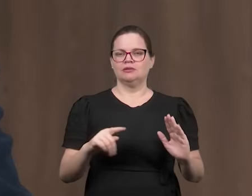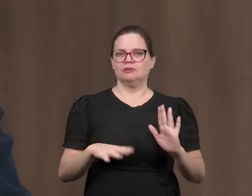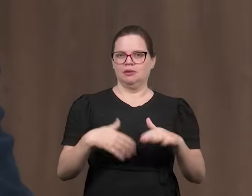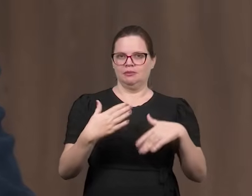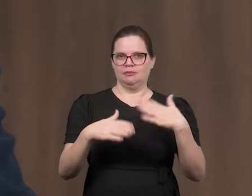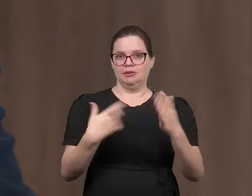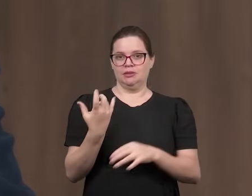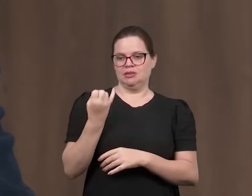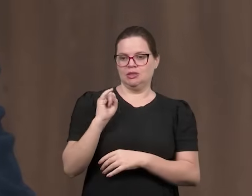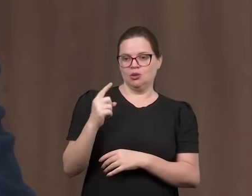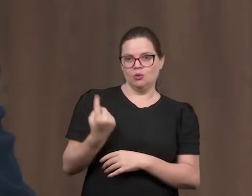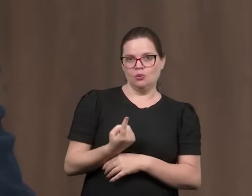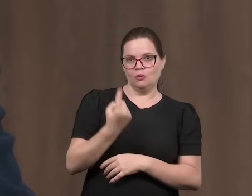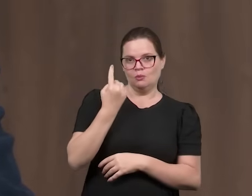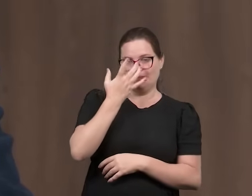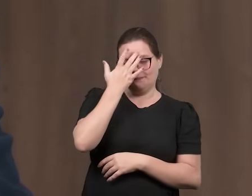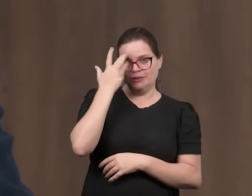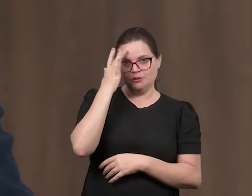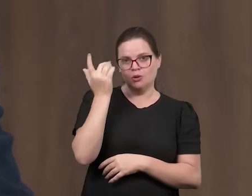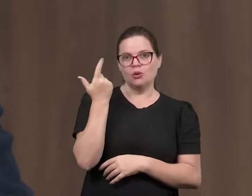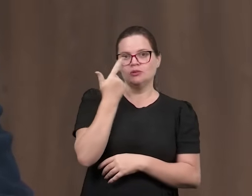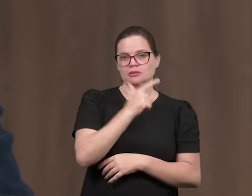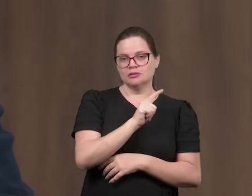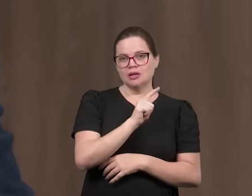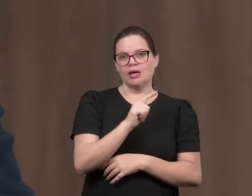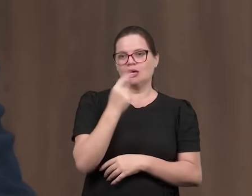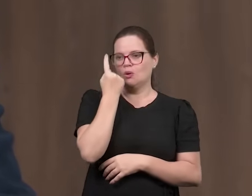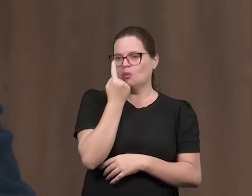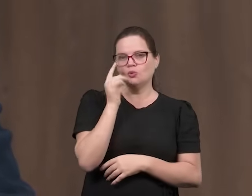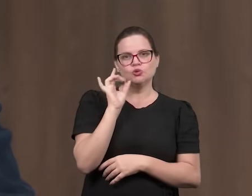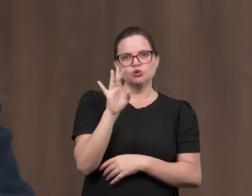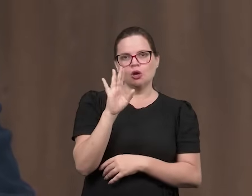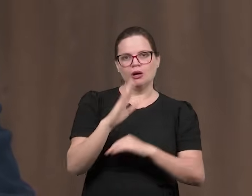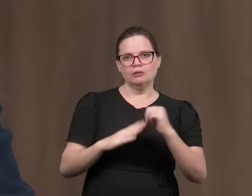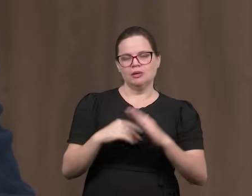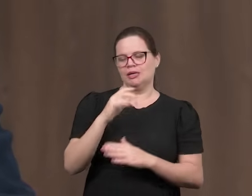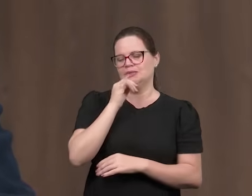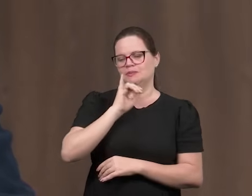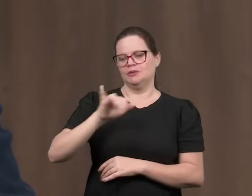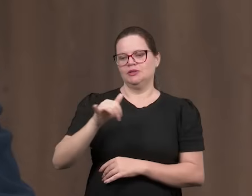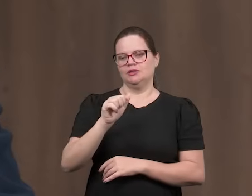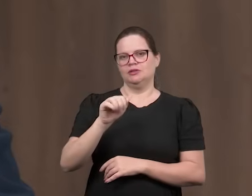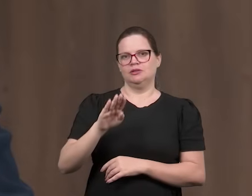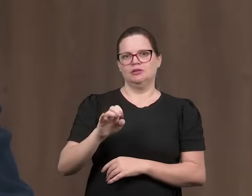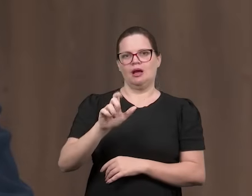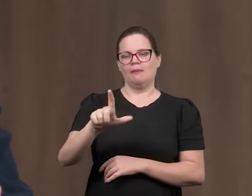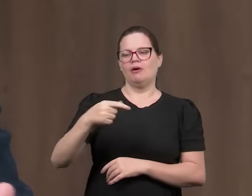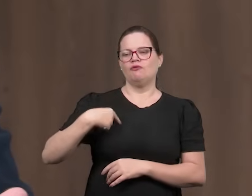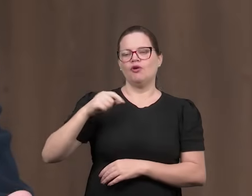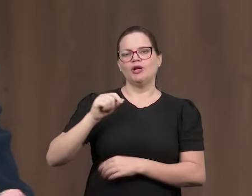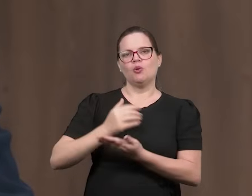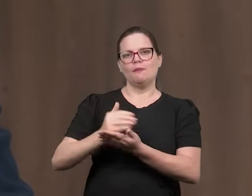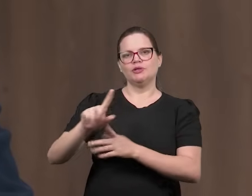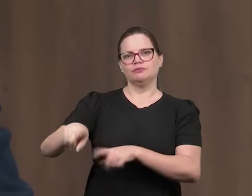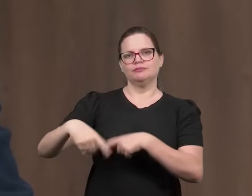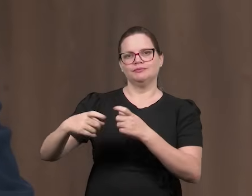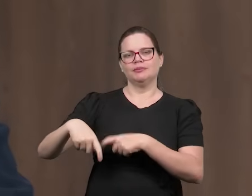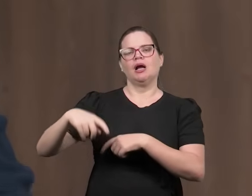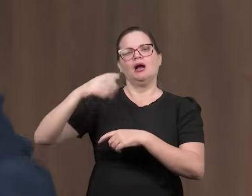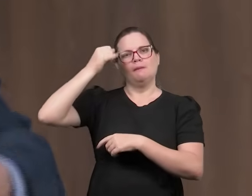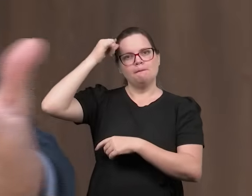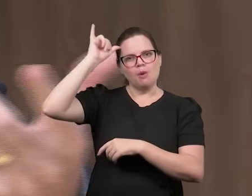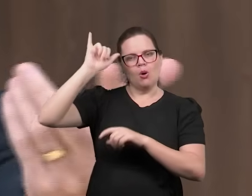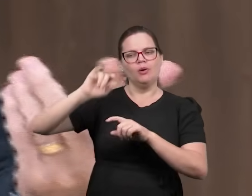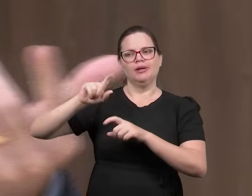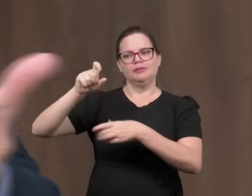um desenvolvesse um aspecto só, o Jabal foi o pai dos que criam gado ali, dos nômades.